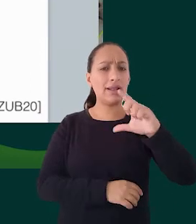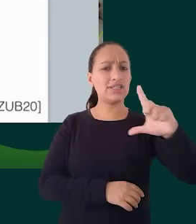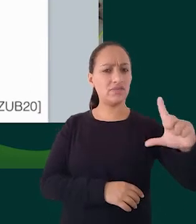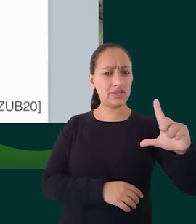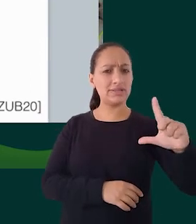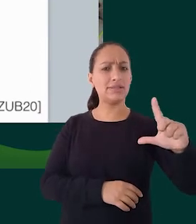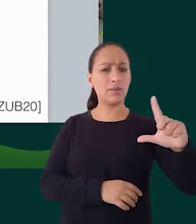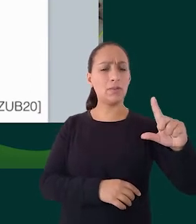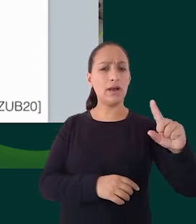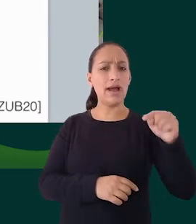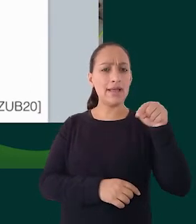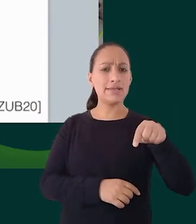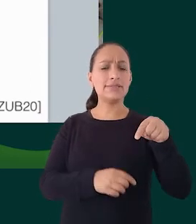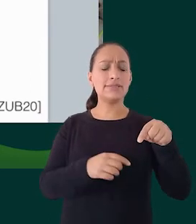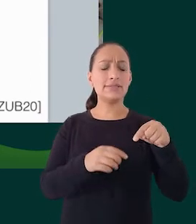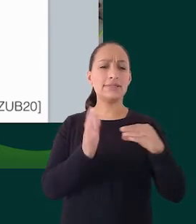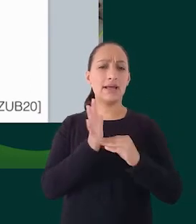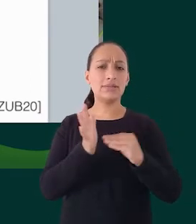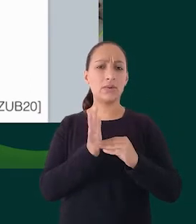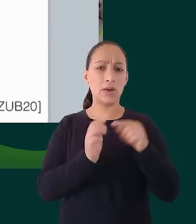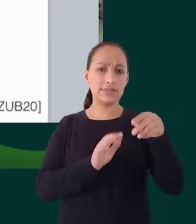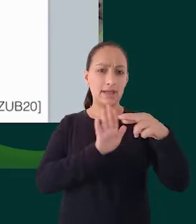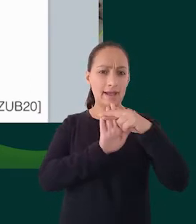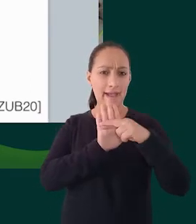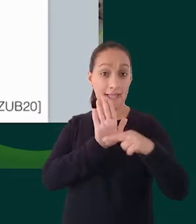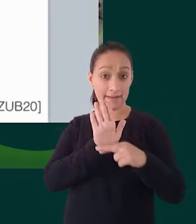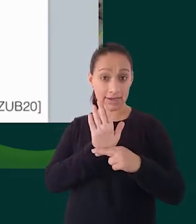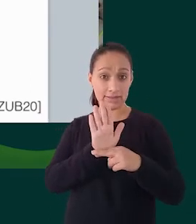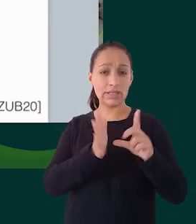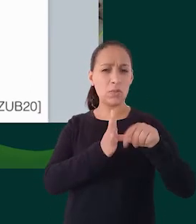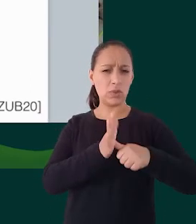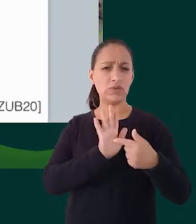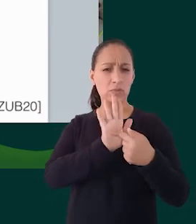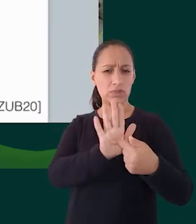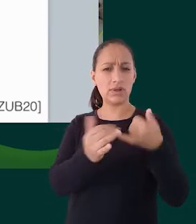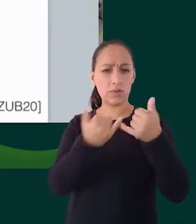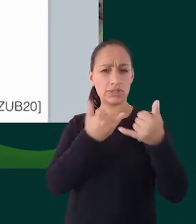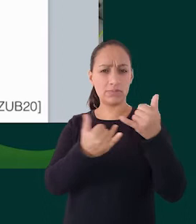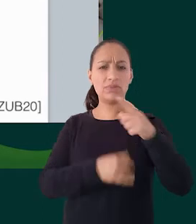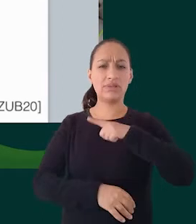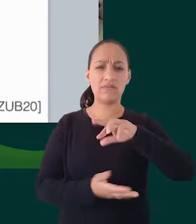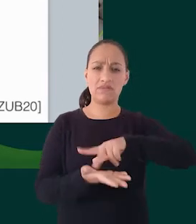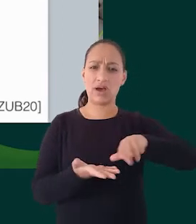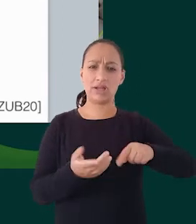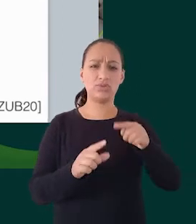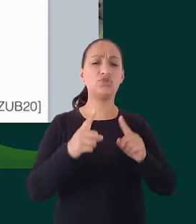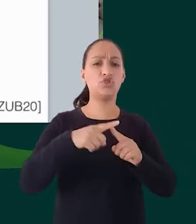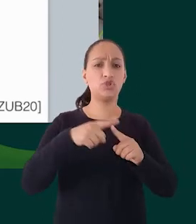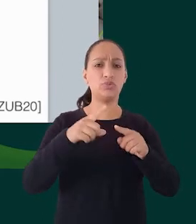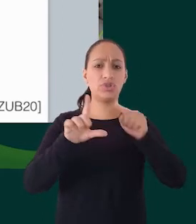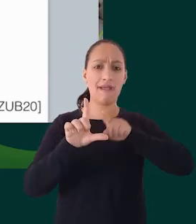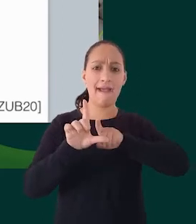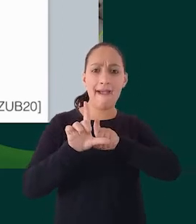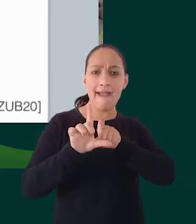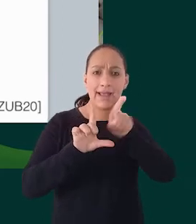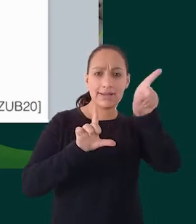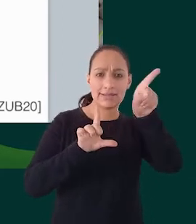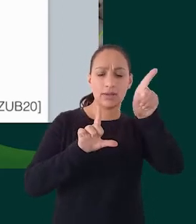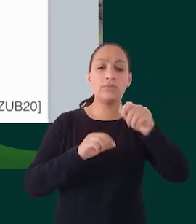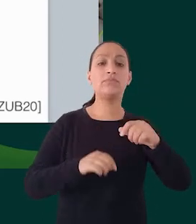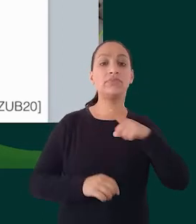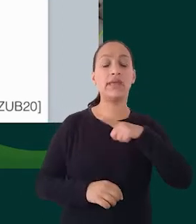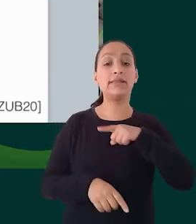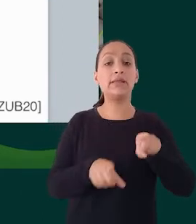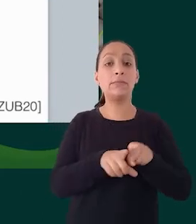a essa reta. Eu vou mostrar esse exemplo aqui mais adiante, tá? Então, tem vários tipos de regressão. E tem outros métodos não supervisionados,